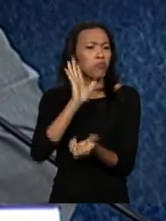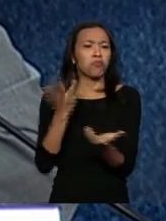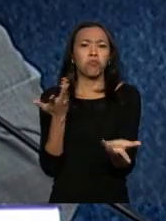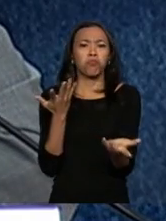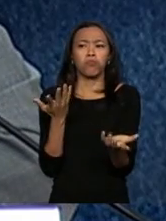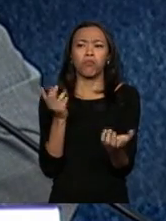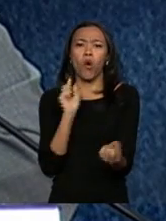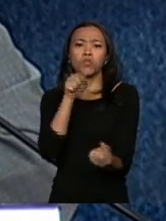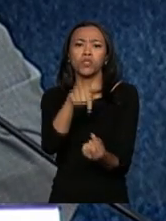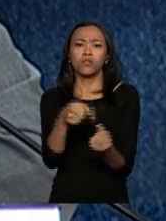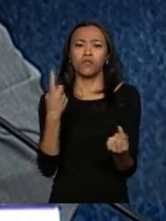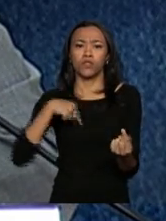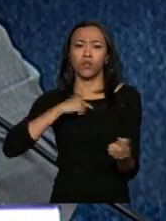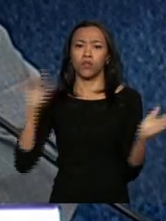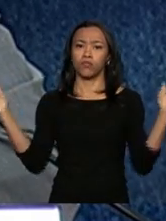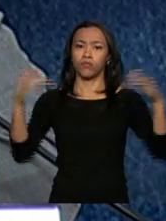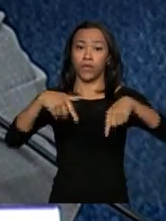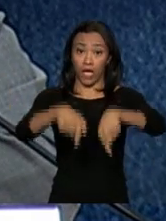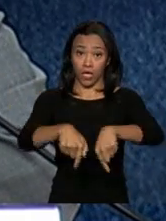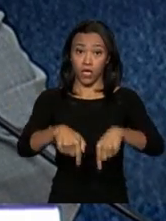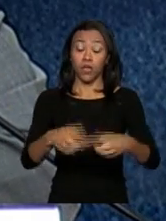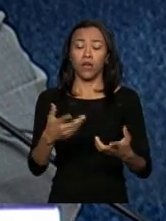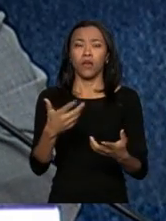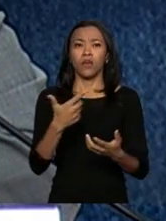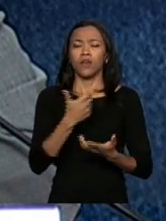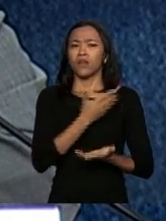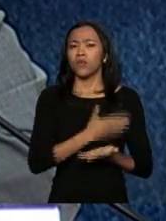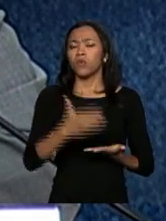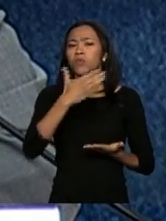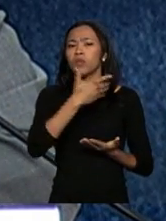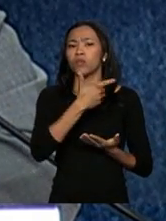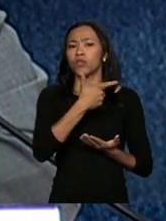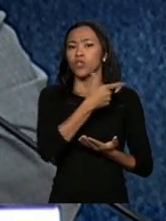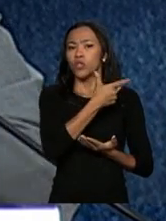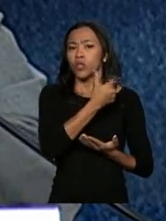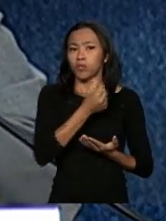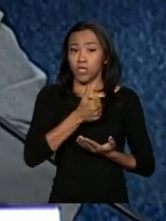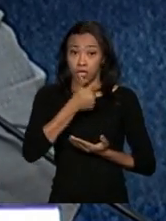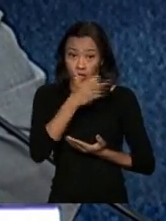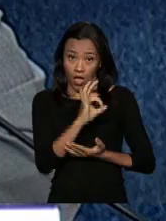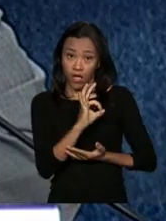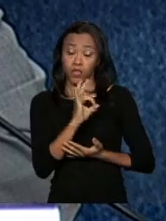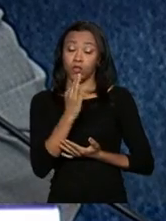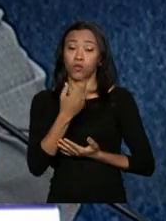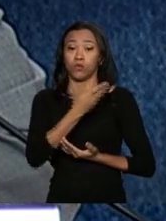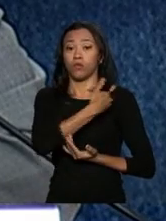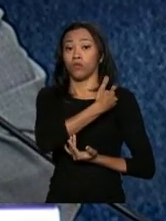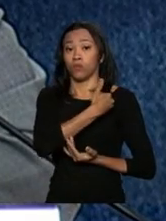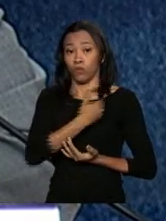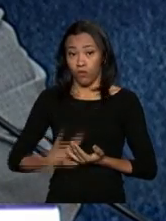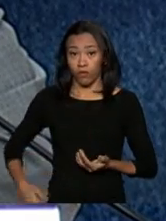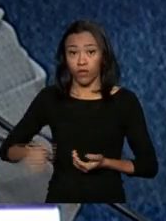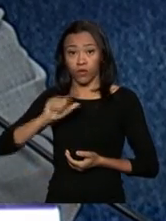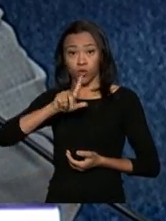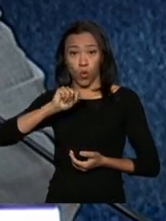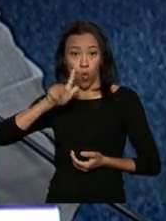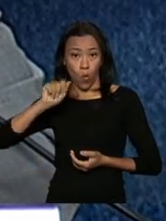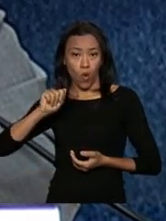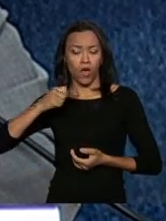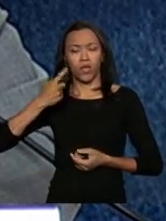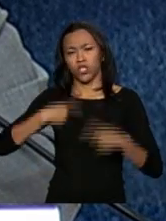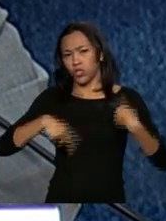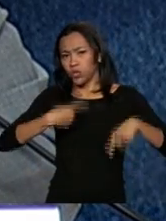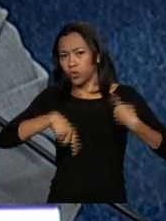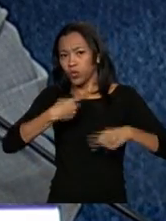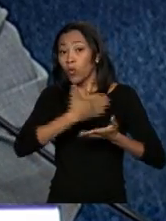eh quando em 2010 ainda no governo Lula se discutia os primórdios do que veio a ser em 2010